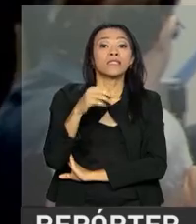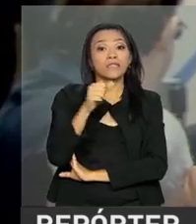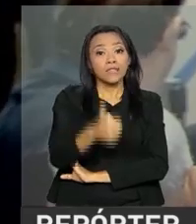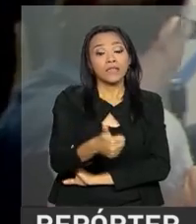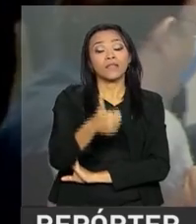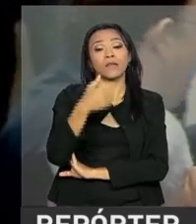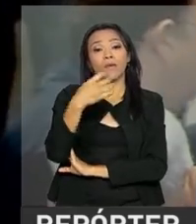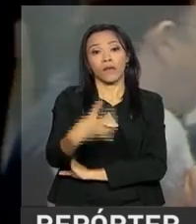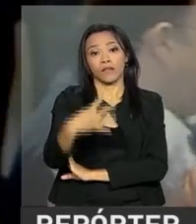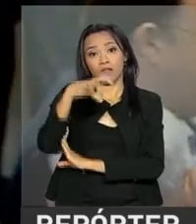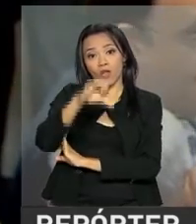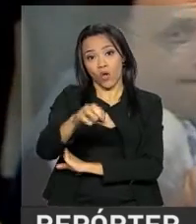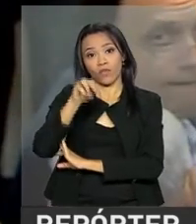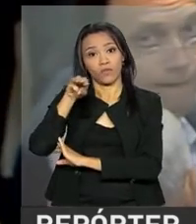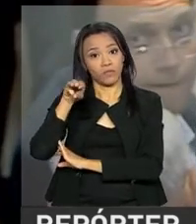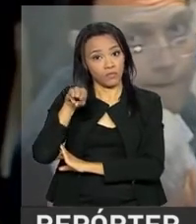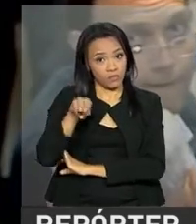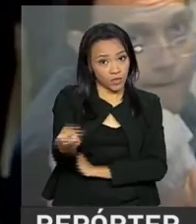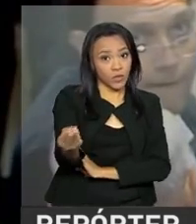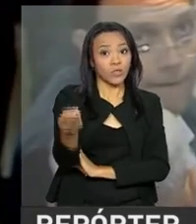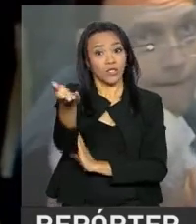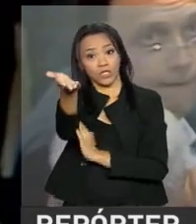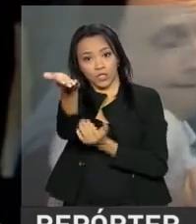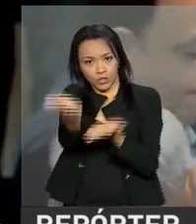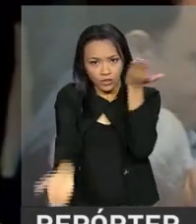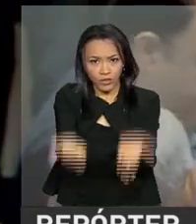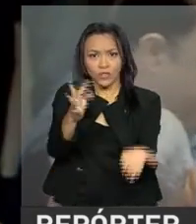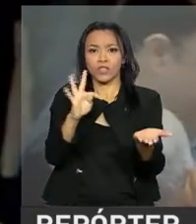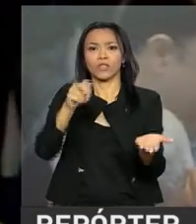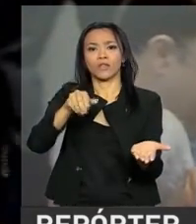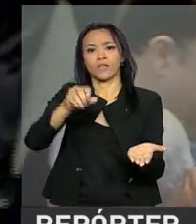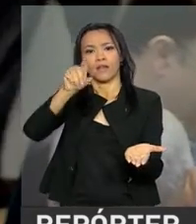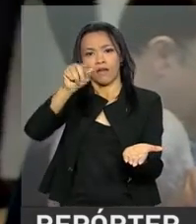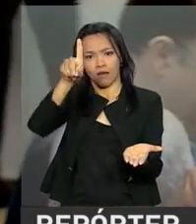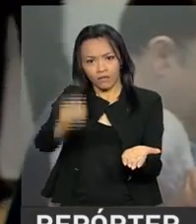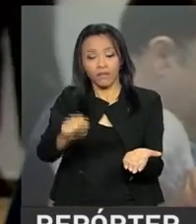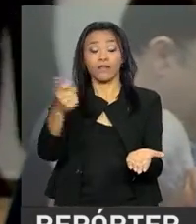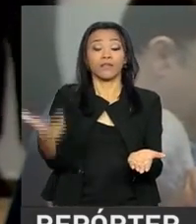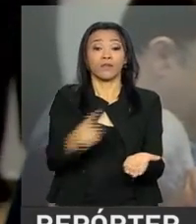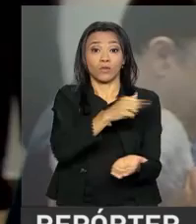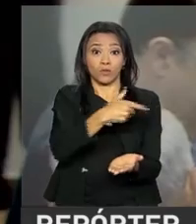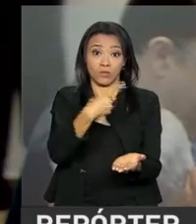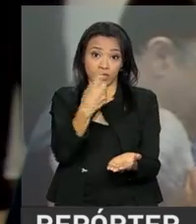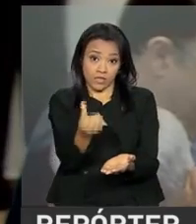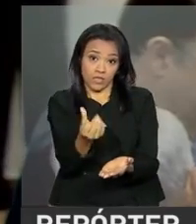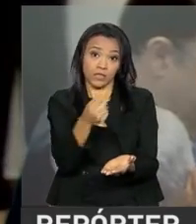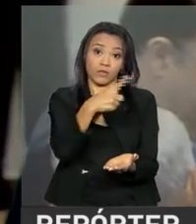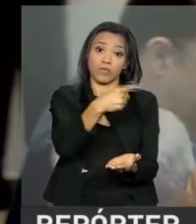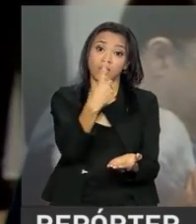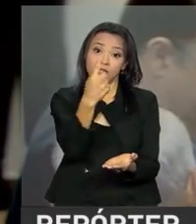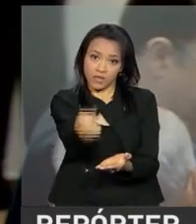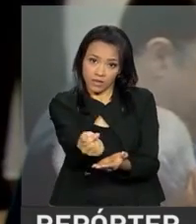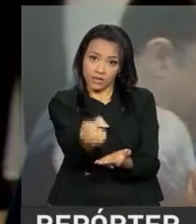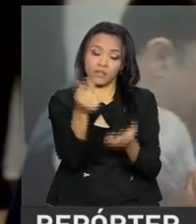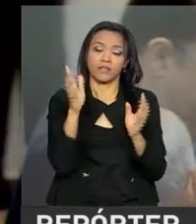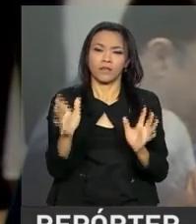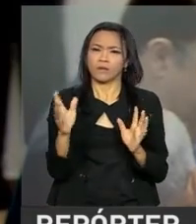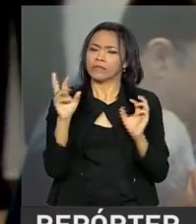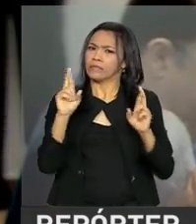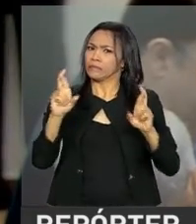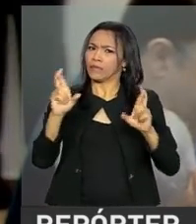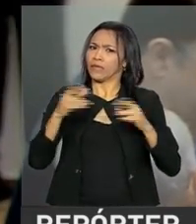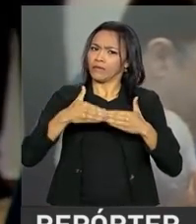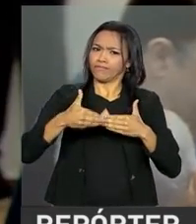e 500 mil toneladas. Para a safra de 2016-2017, a estimativa da Companhia Nacional